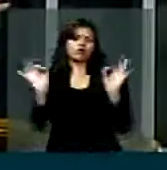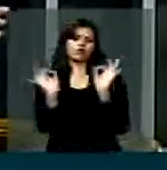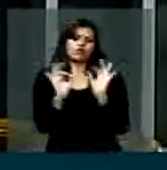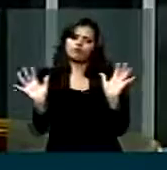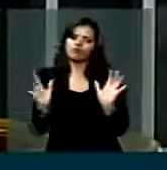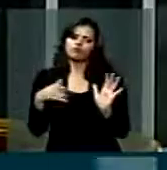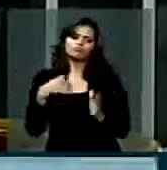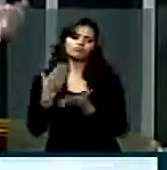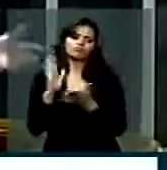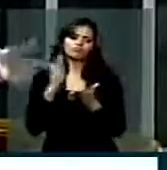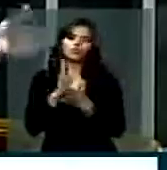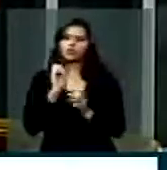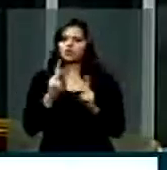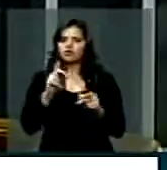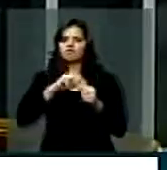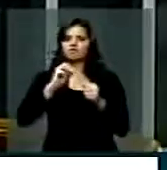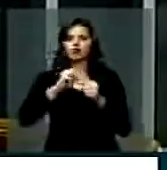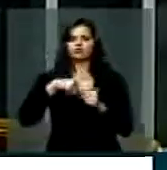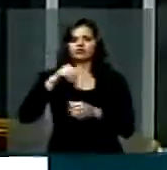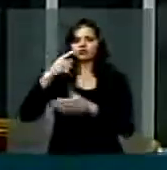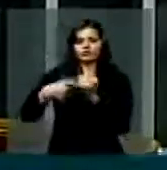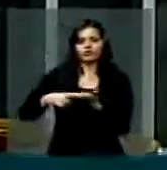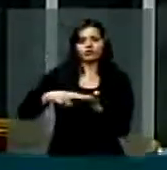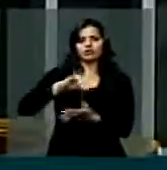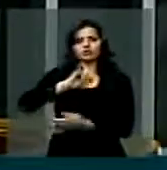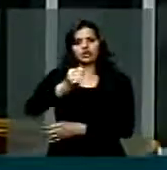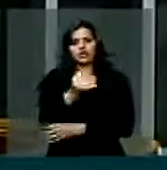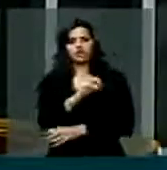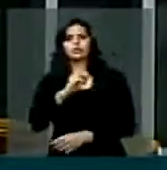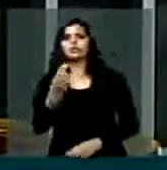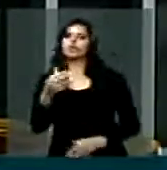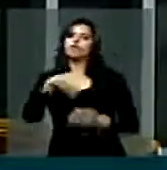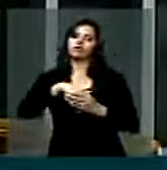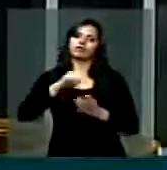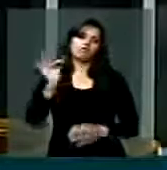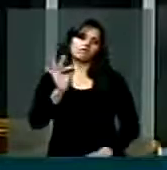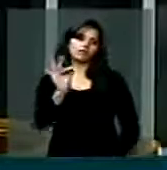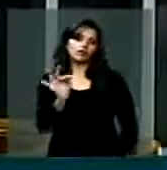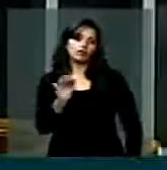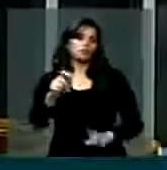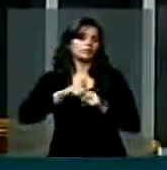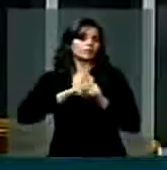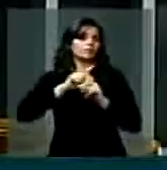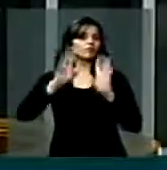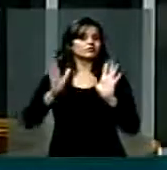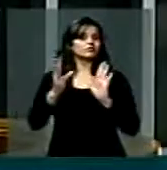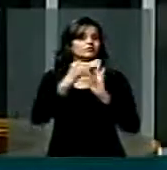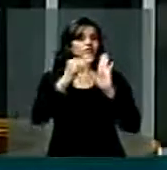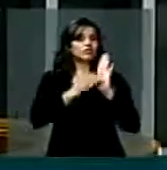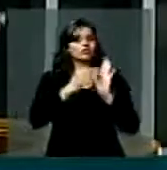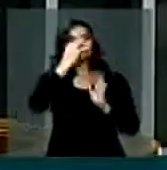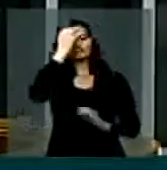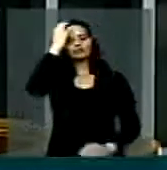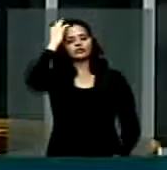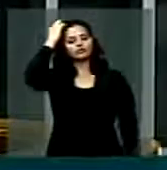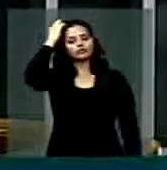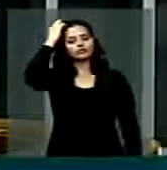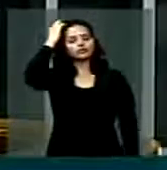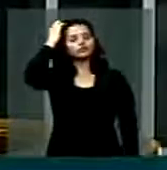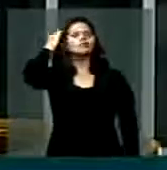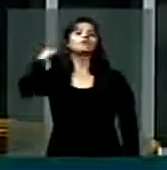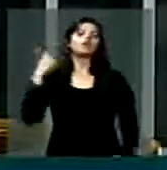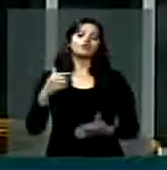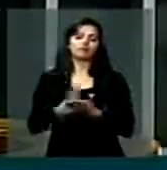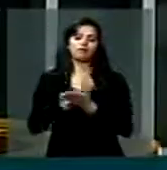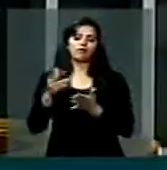isso é irrelevante, ou faz autoconvocação em janeiro, ou se vota em fevereiro, mas é sobre emendas. Alguns falam,